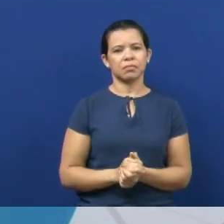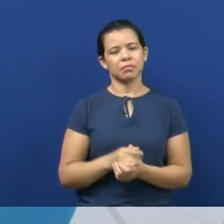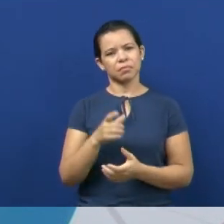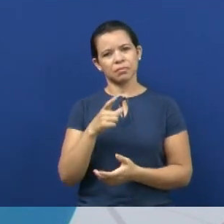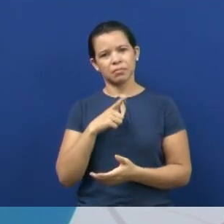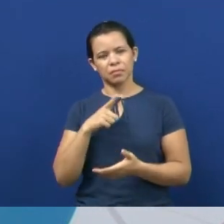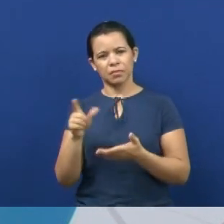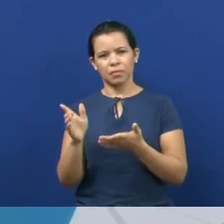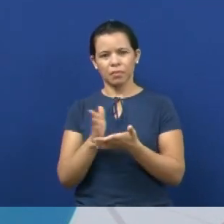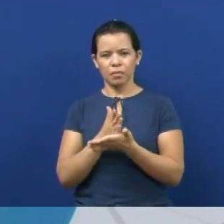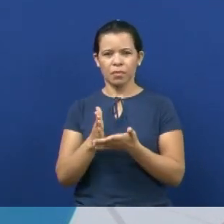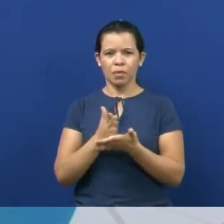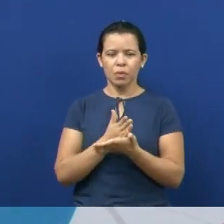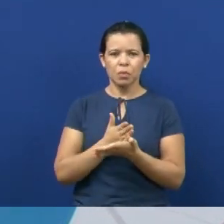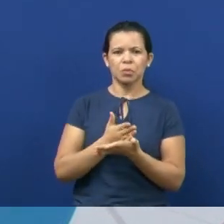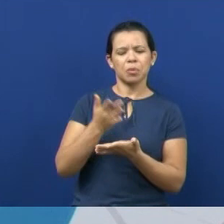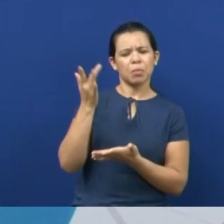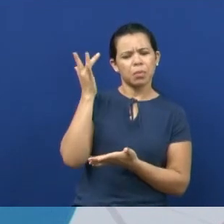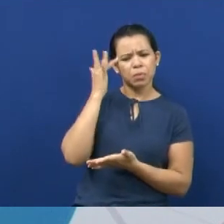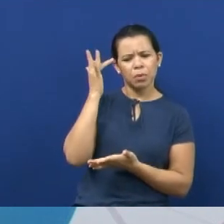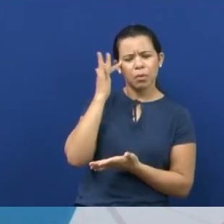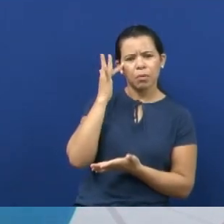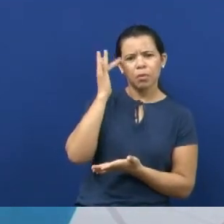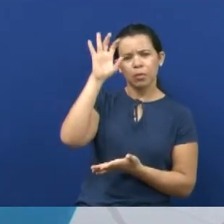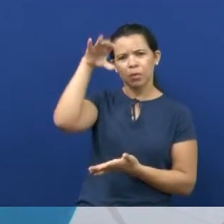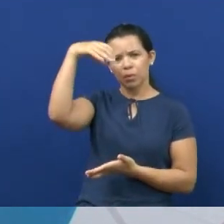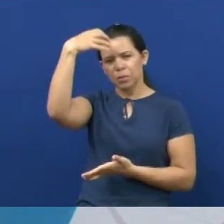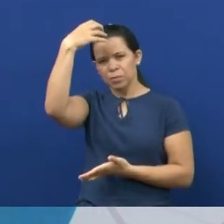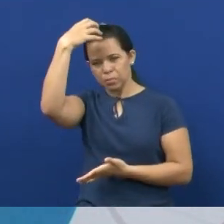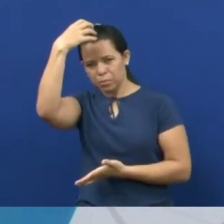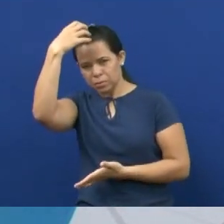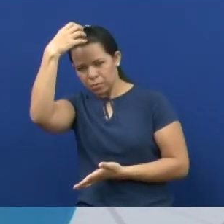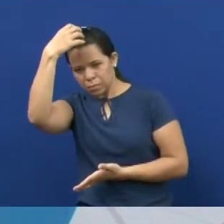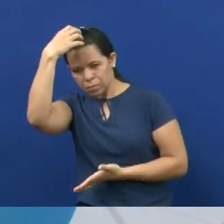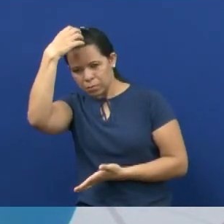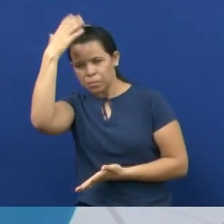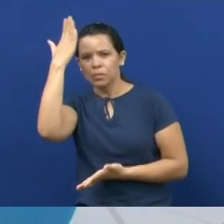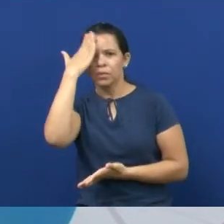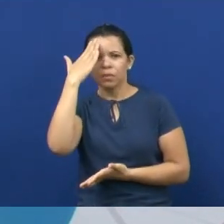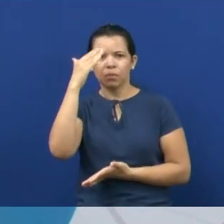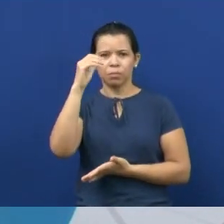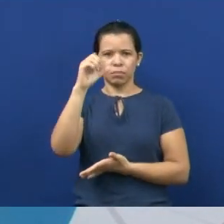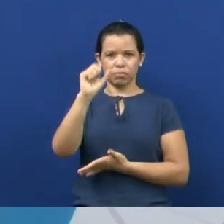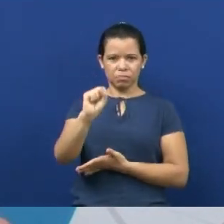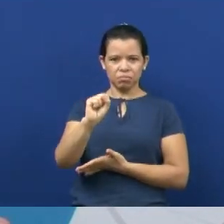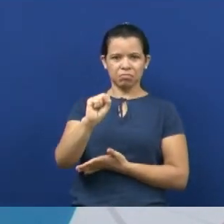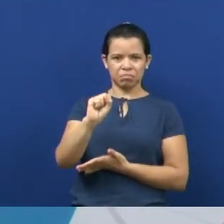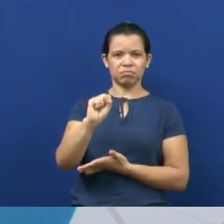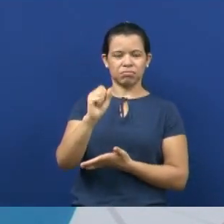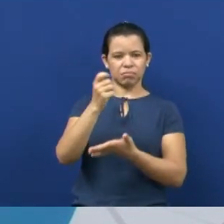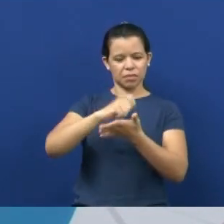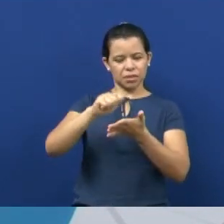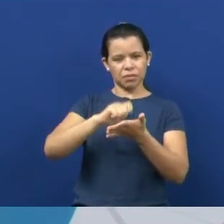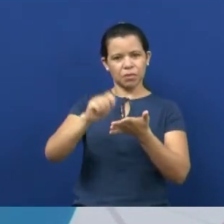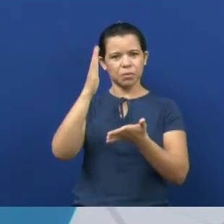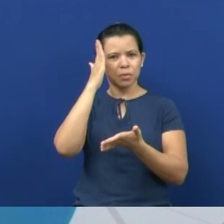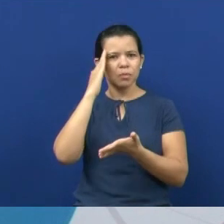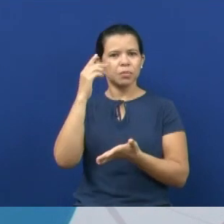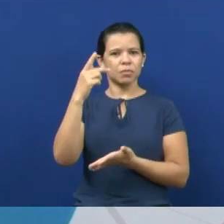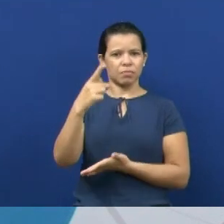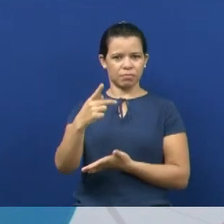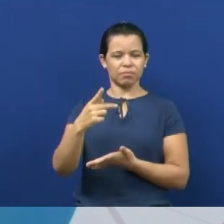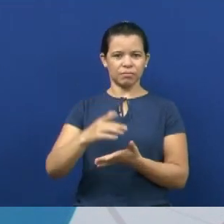alguns outros pensamentos do rei Salomão, como os provérbios. E aí isso é a tradição oral, a